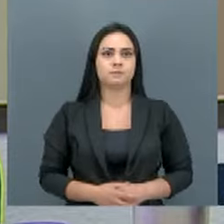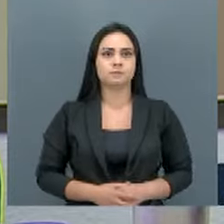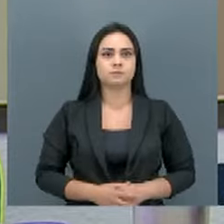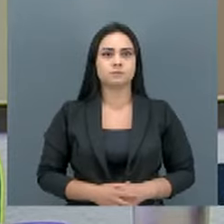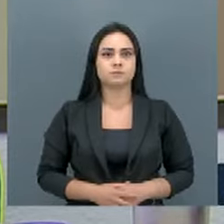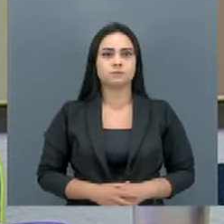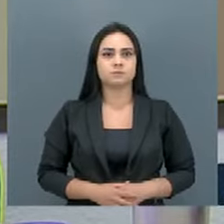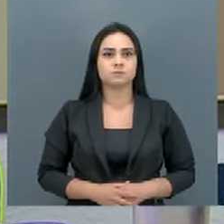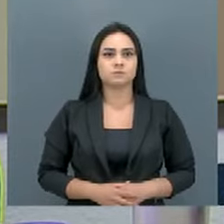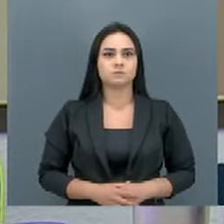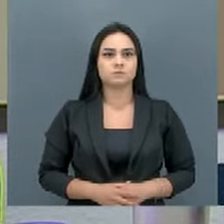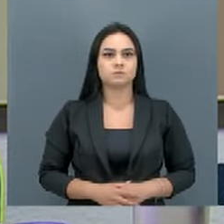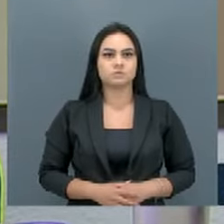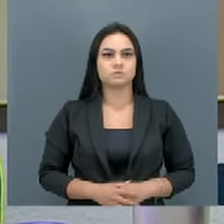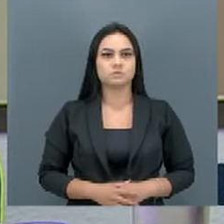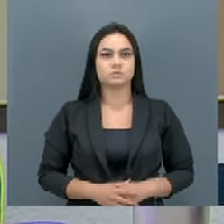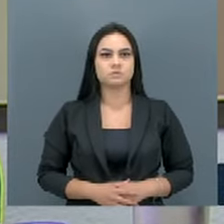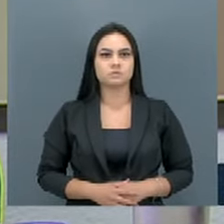Então,